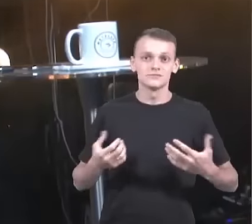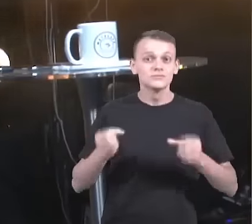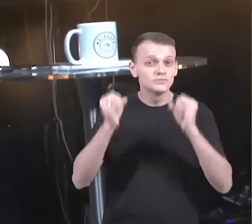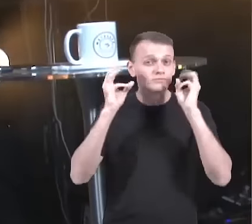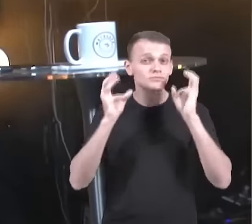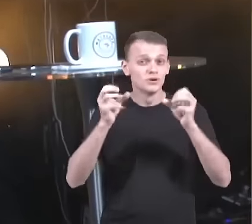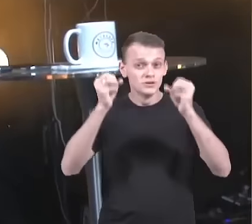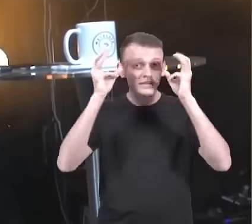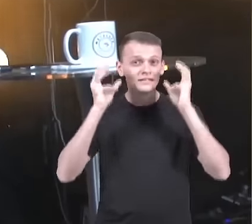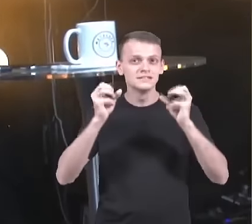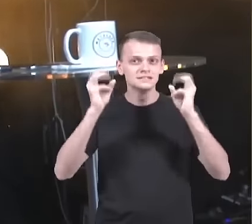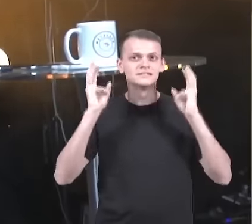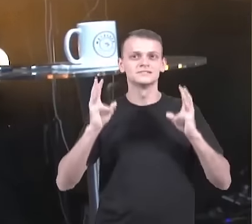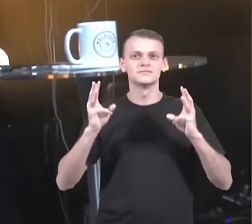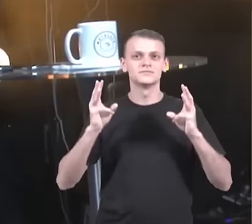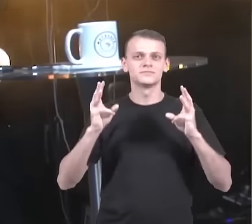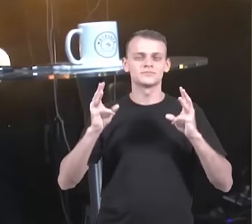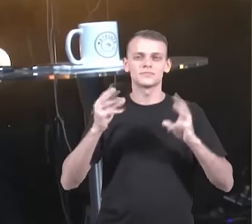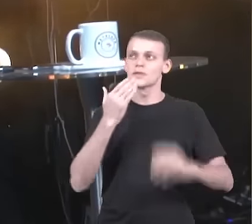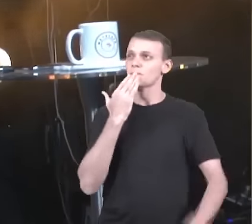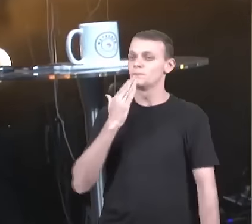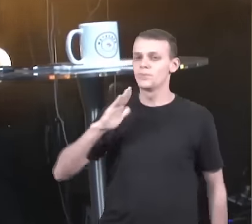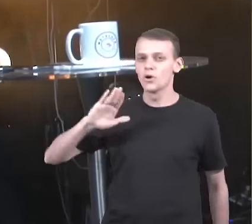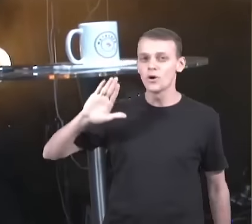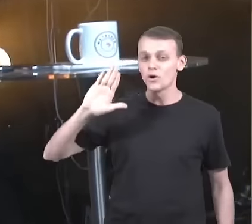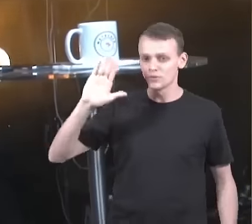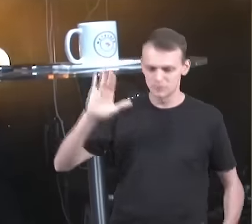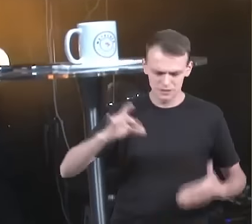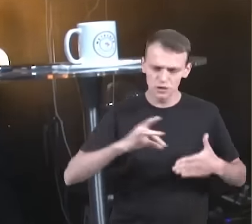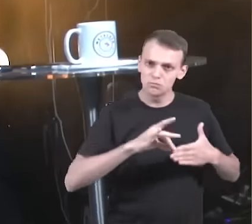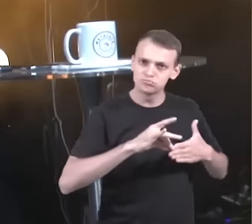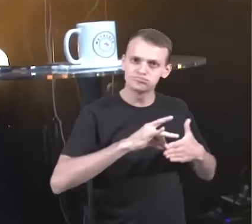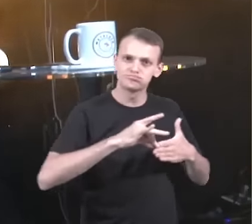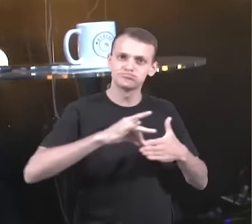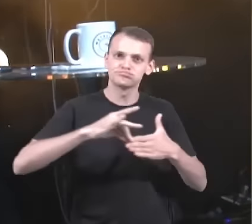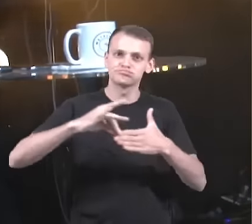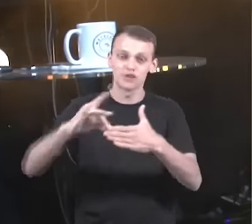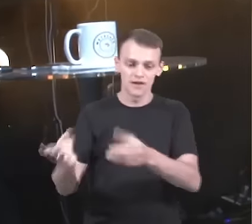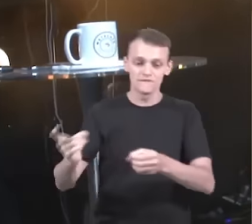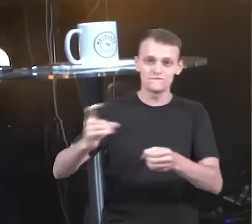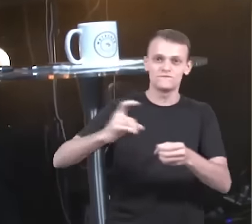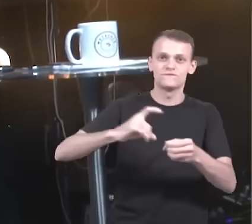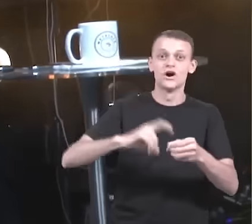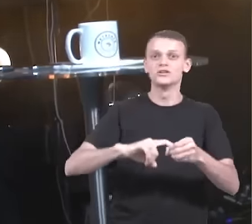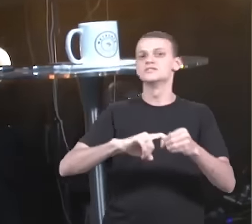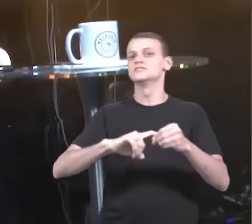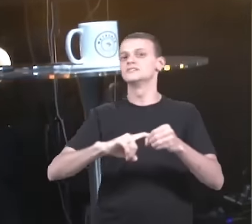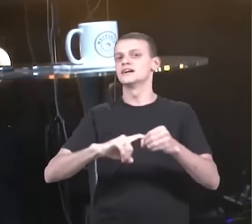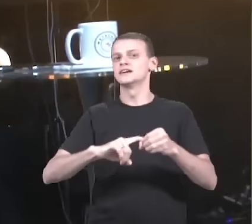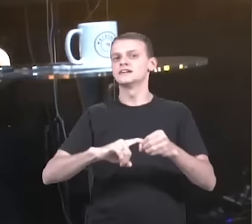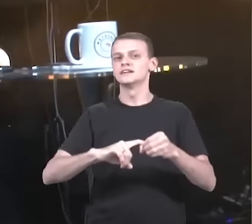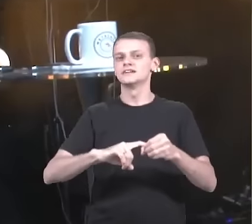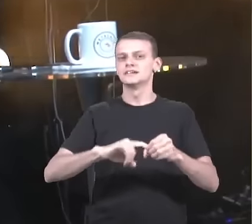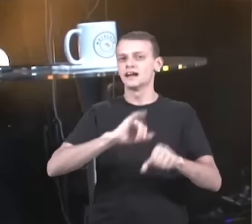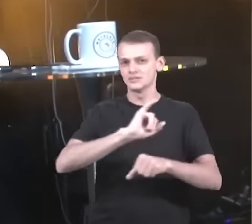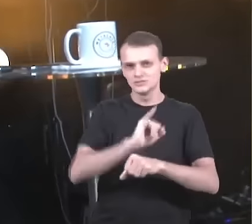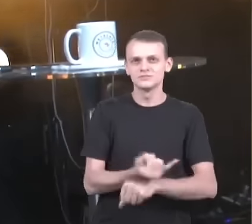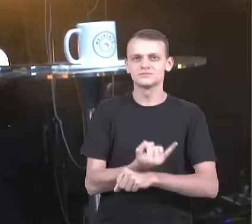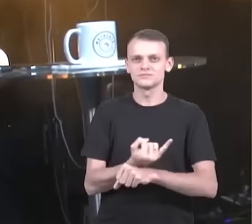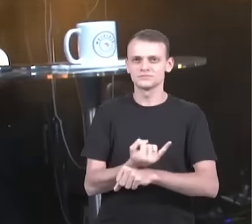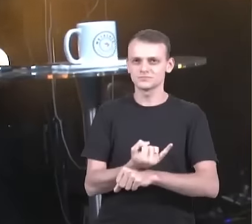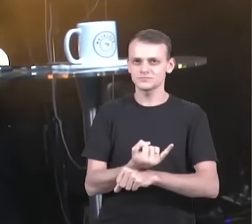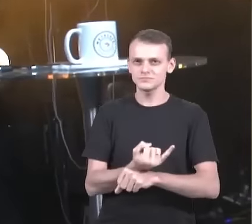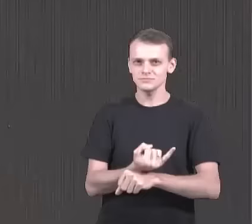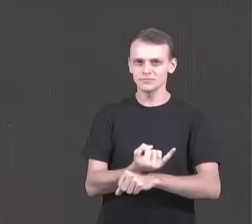Moisés, o cretense, prometeu levar o seu povo de volta a Israel, atravessando o mar, sob